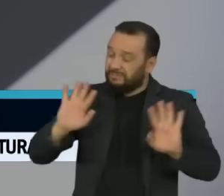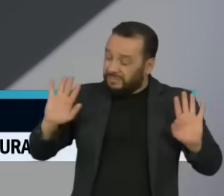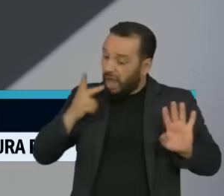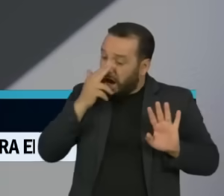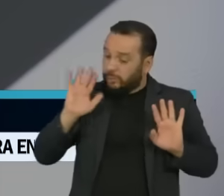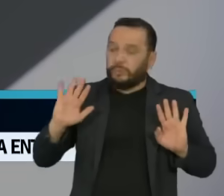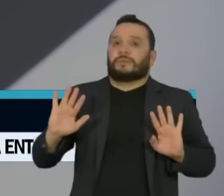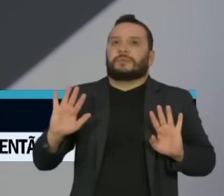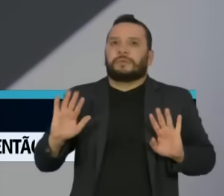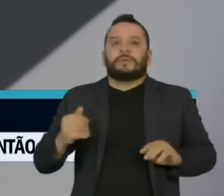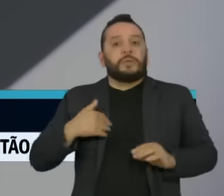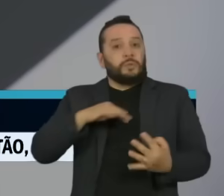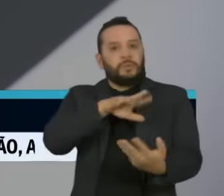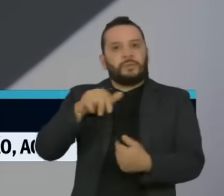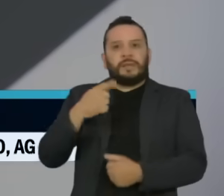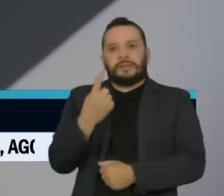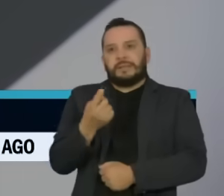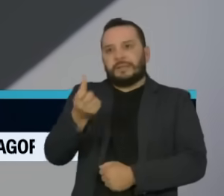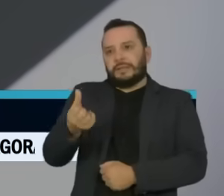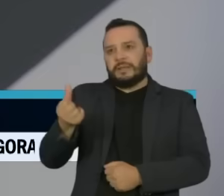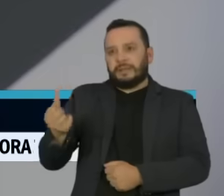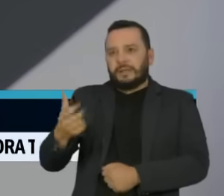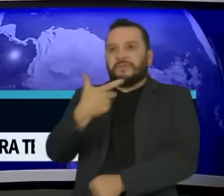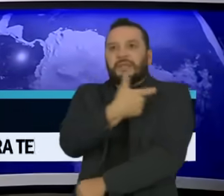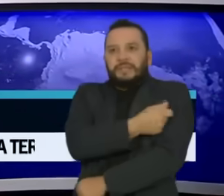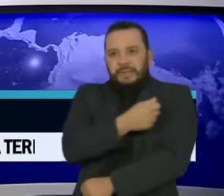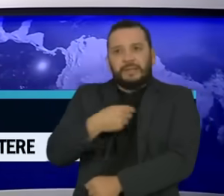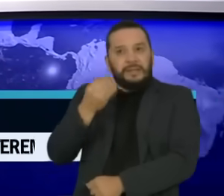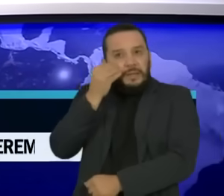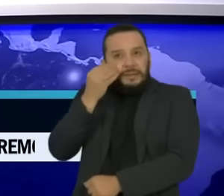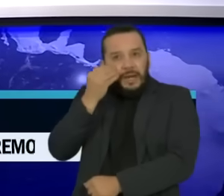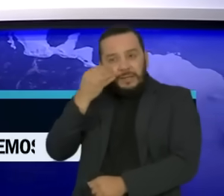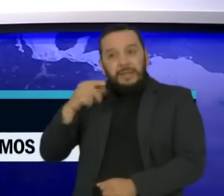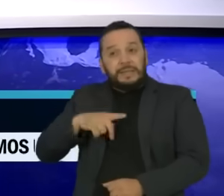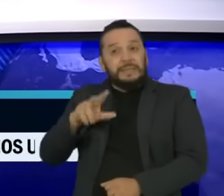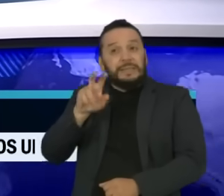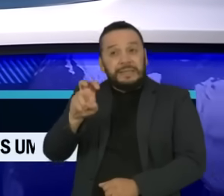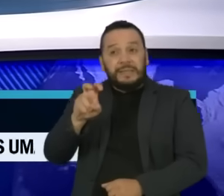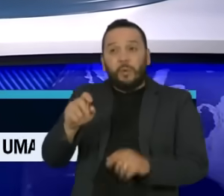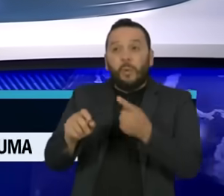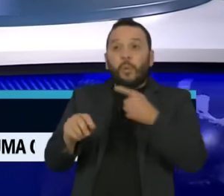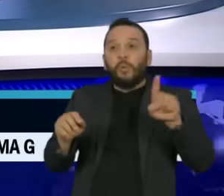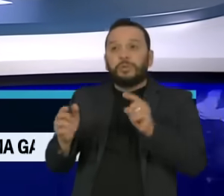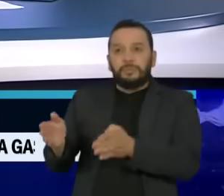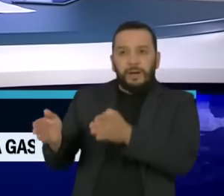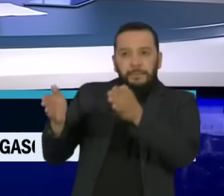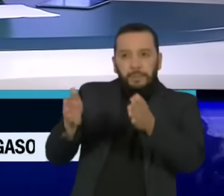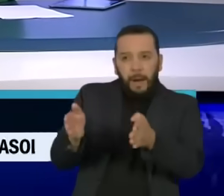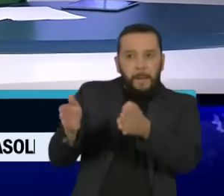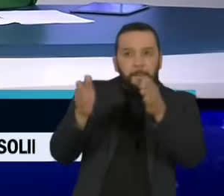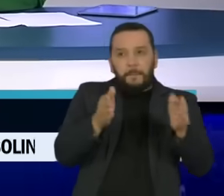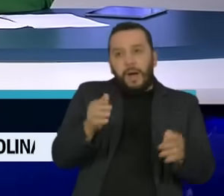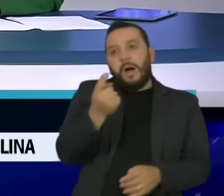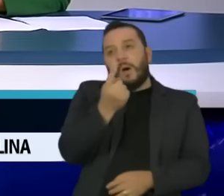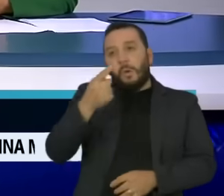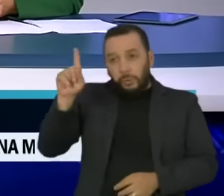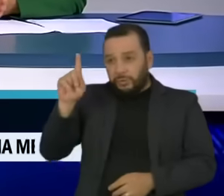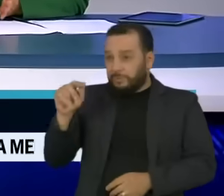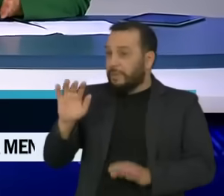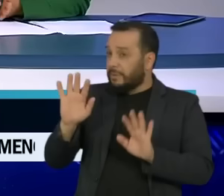são 166 vacinas sendo testadas, sendo 5 na última fase. Essa última fase de testes é onde a taxa